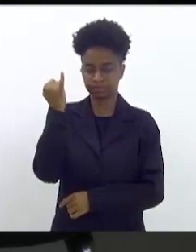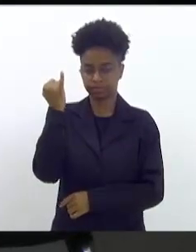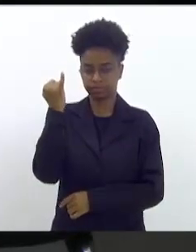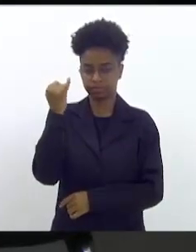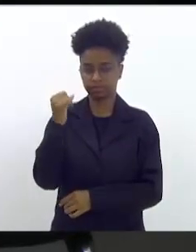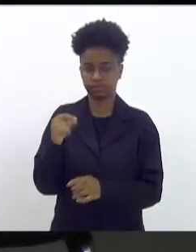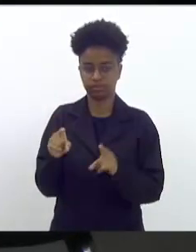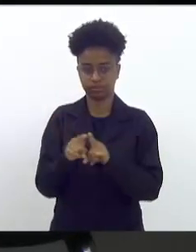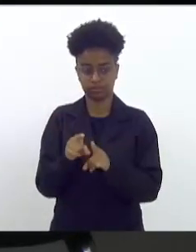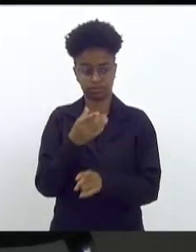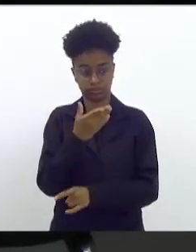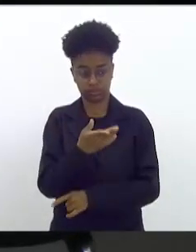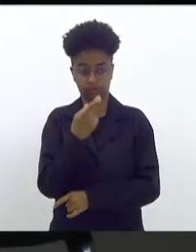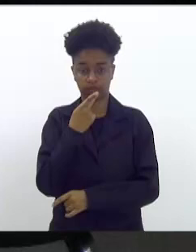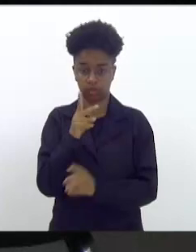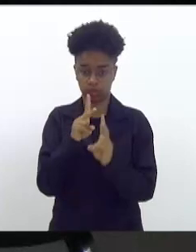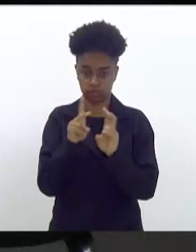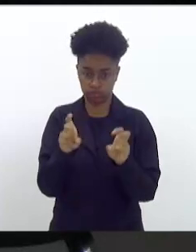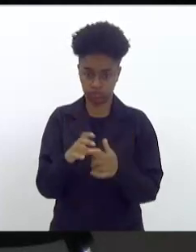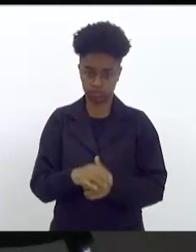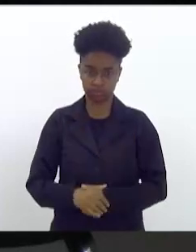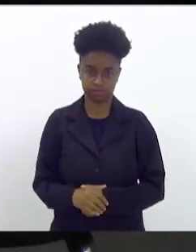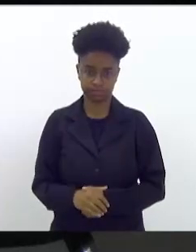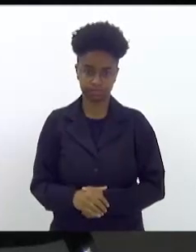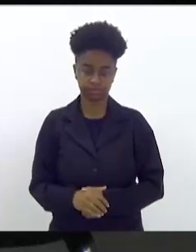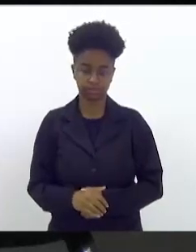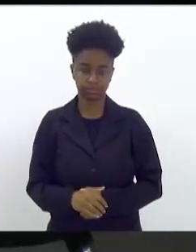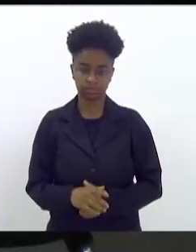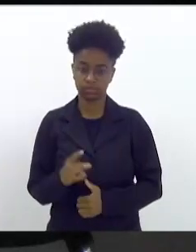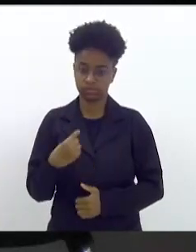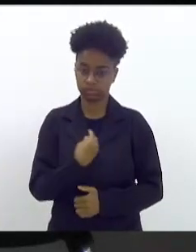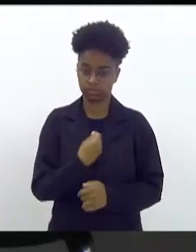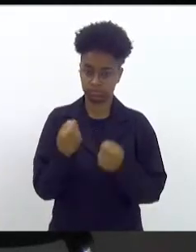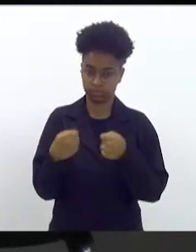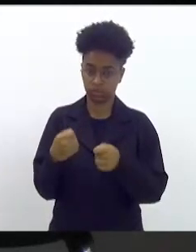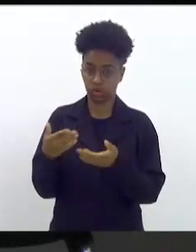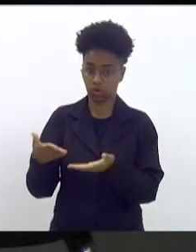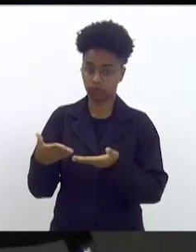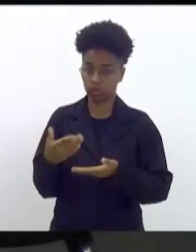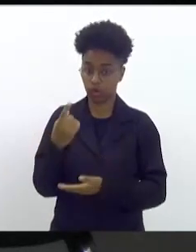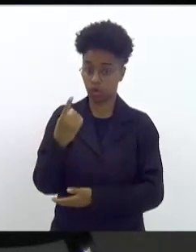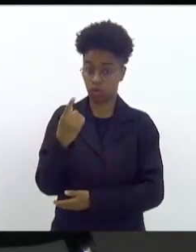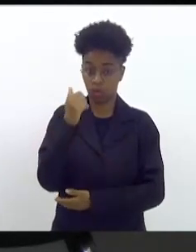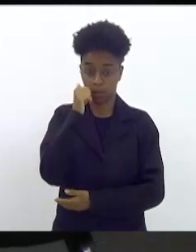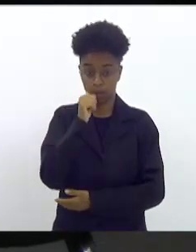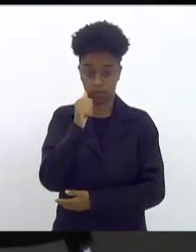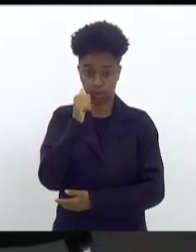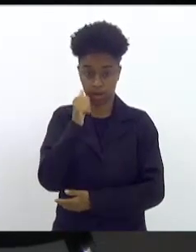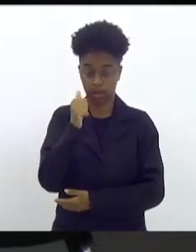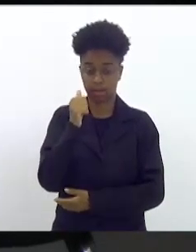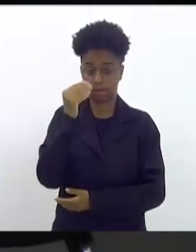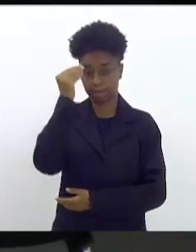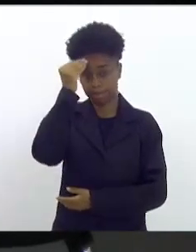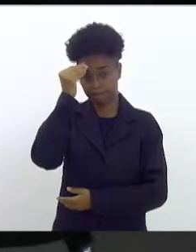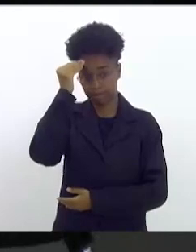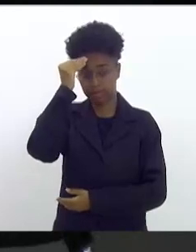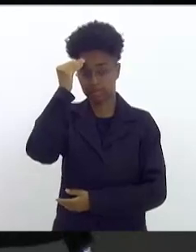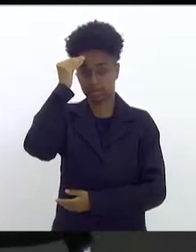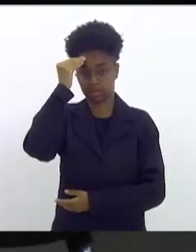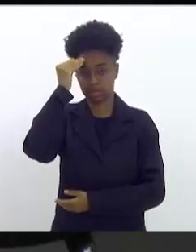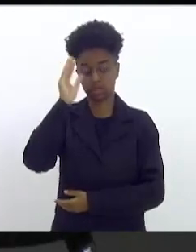a senhora também falou sobre isso, que a gente convidasse uma mulher psiquiatra